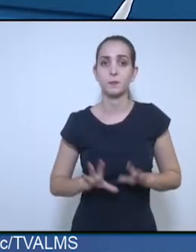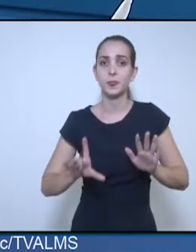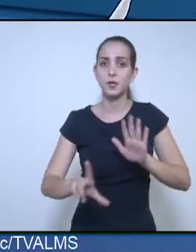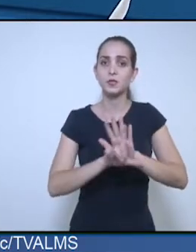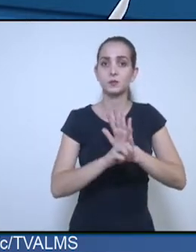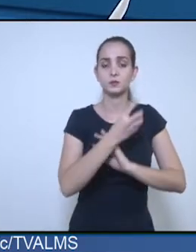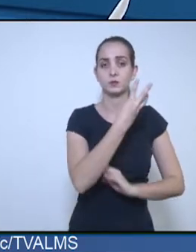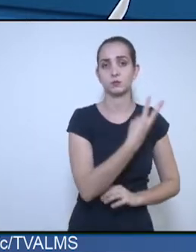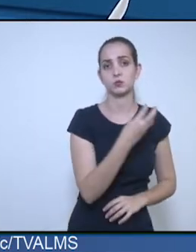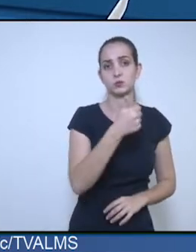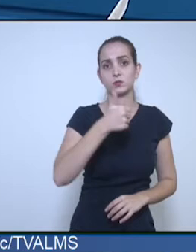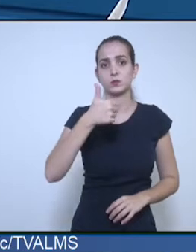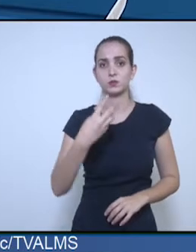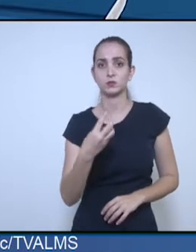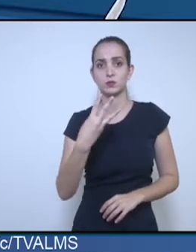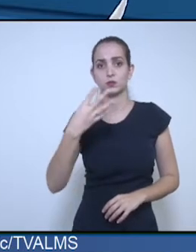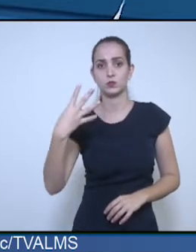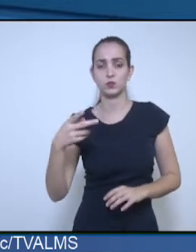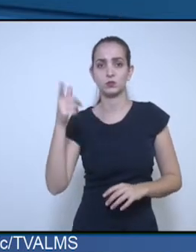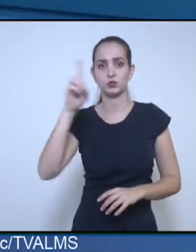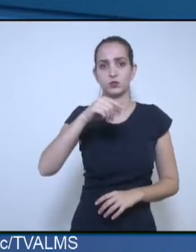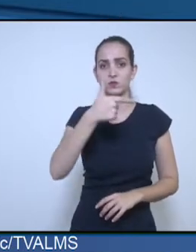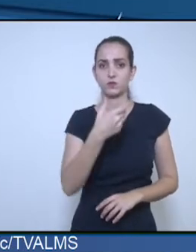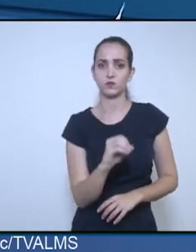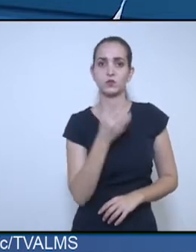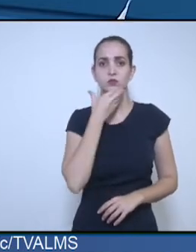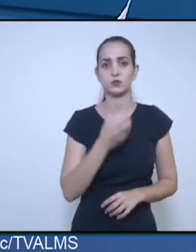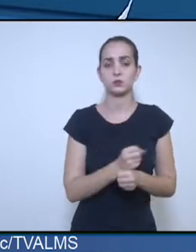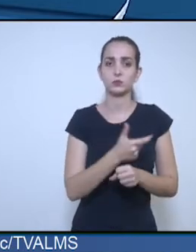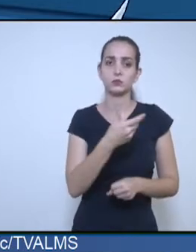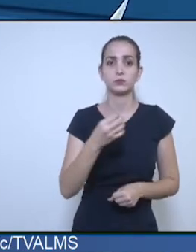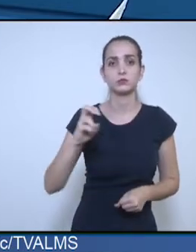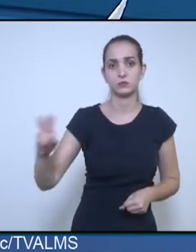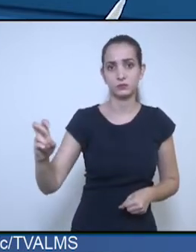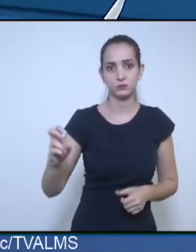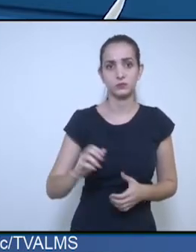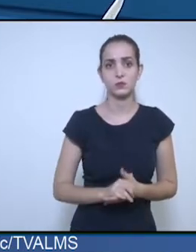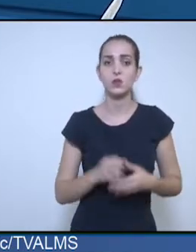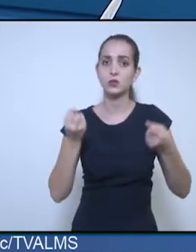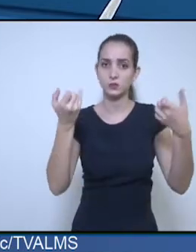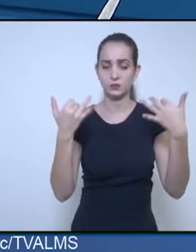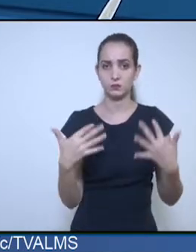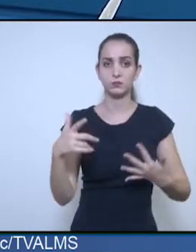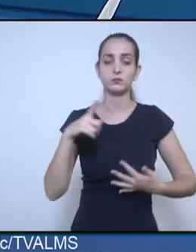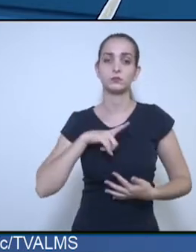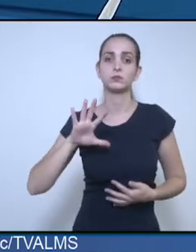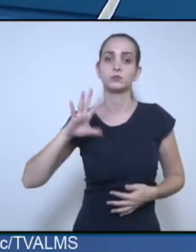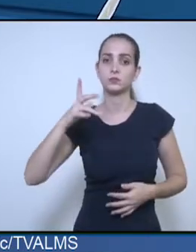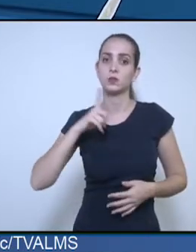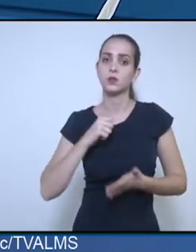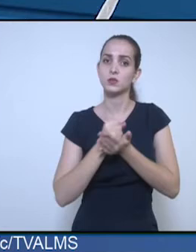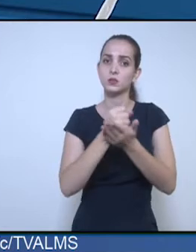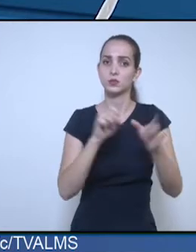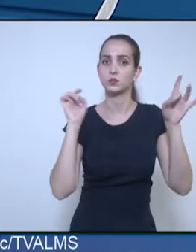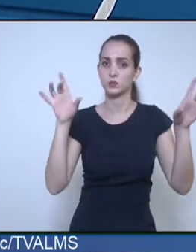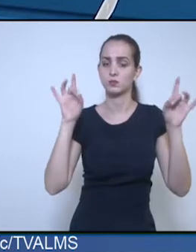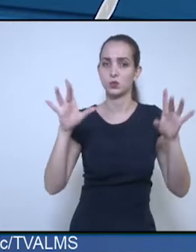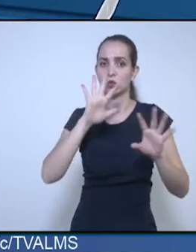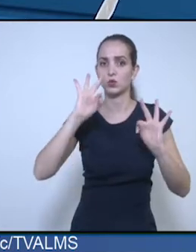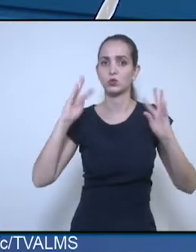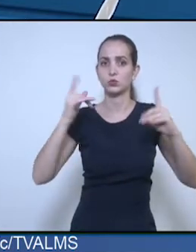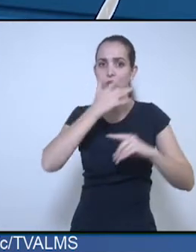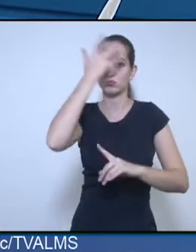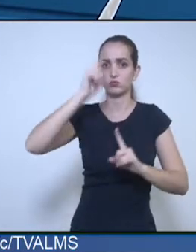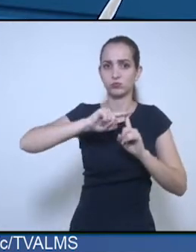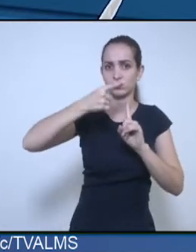Lei 3.134, de 20 de dezembro de 2005, que dispõe sobre assistência especial a parturientes